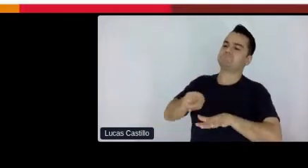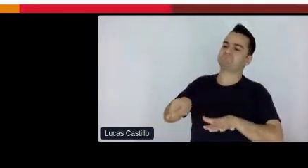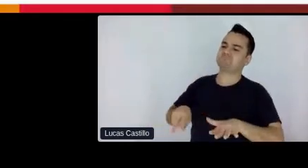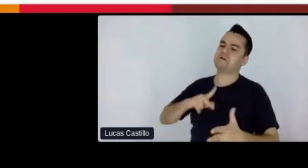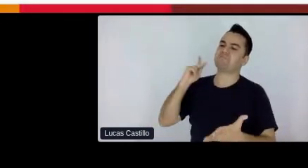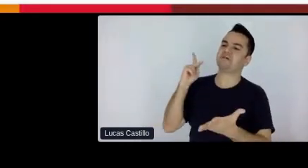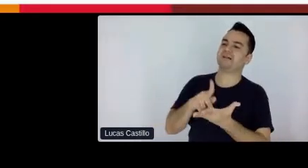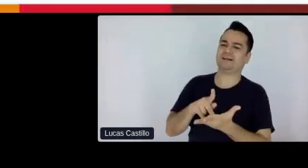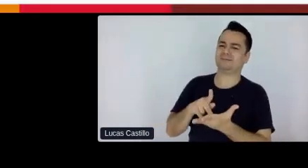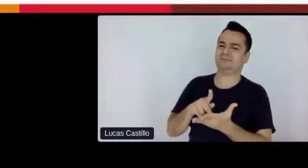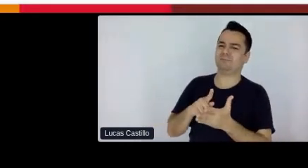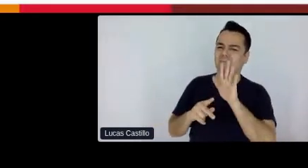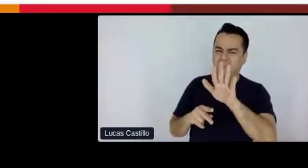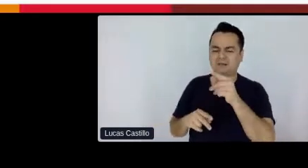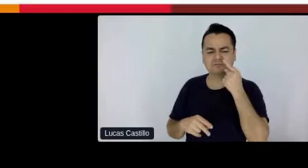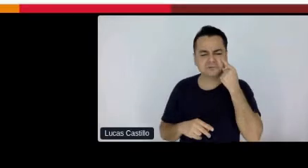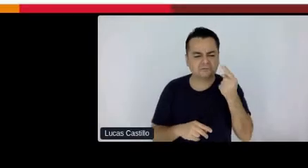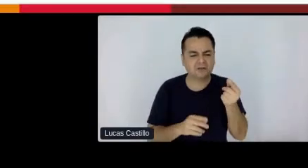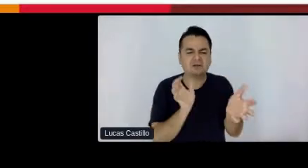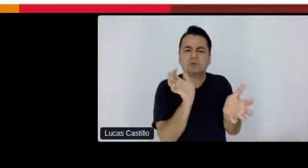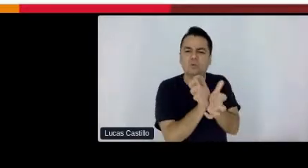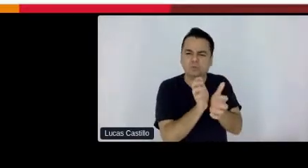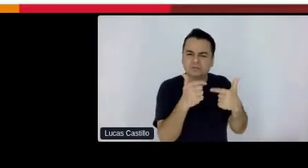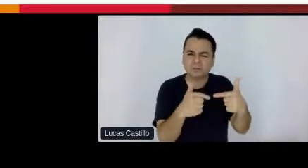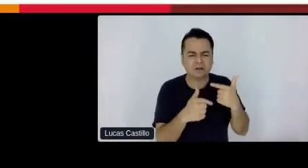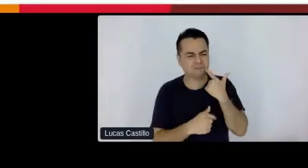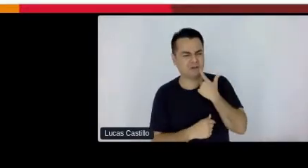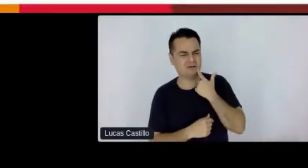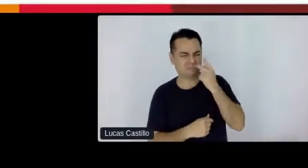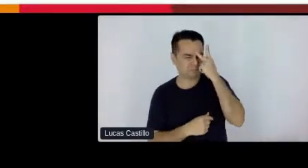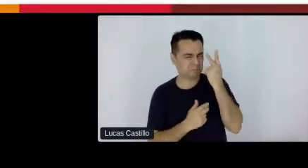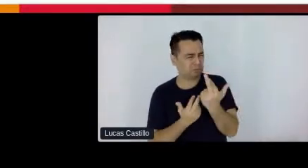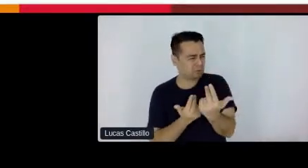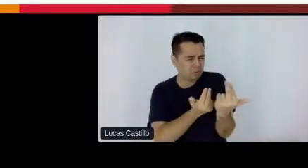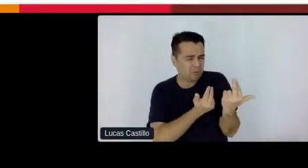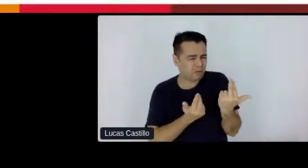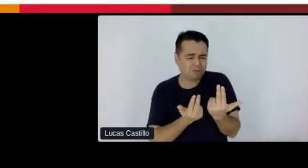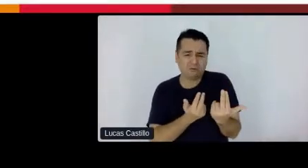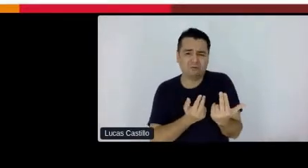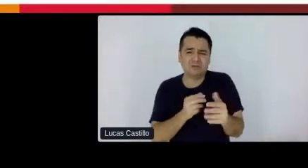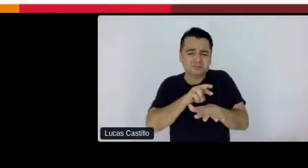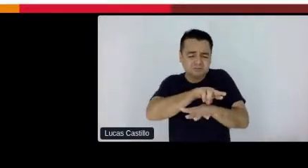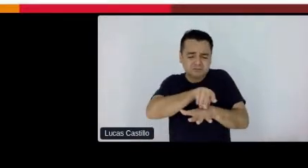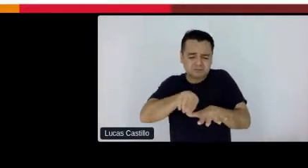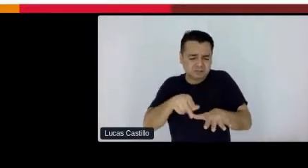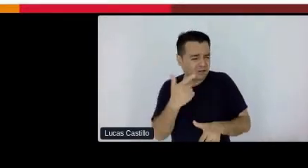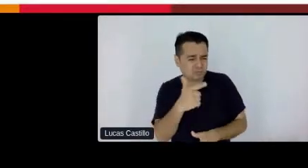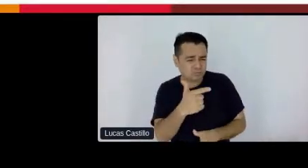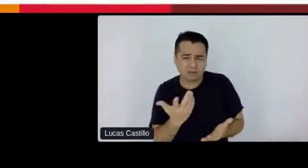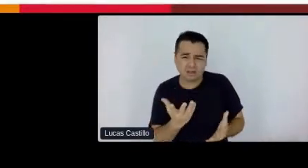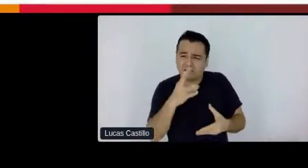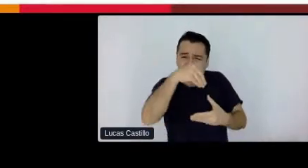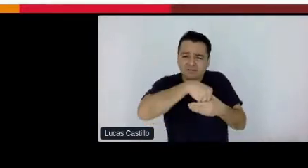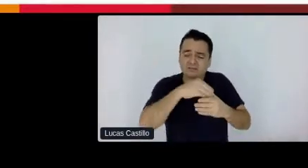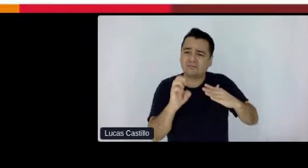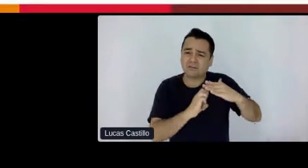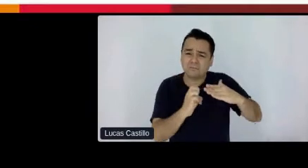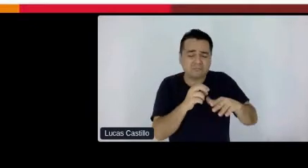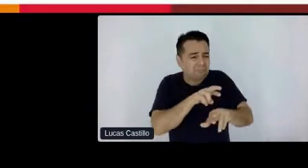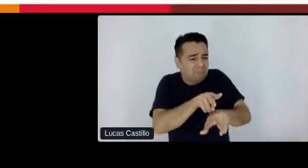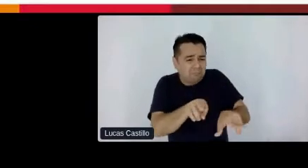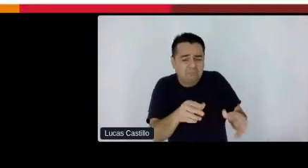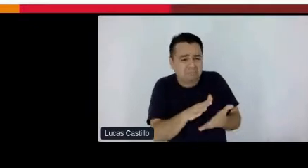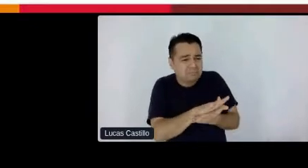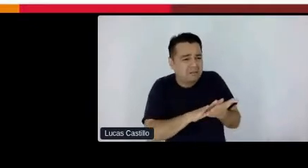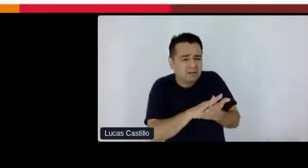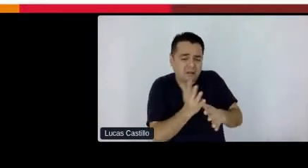que elas são diversas, mas quando o colaborador ele passa do processo seletivo e ele entra, ele vê que lá dentro não tem nada de diversidade, não tem nada de